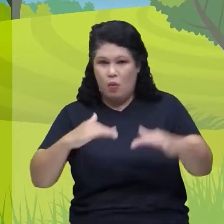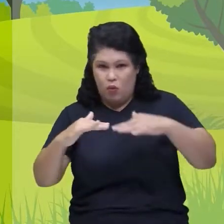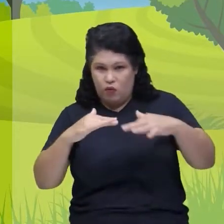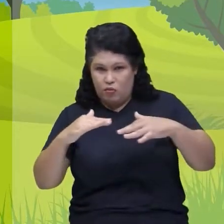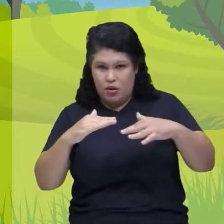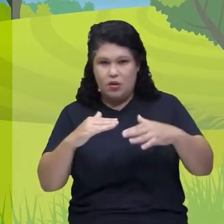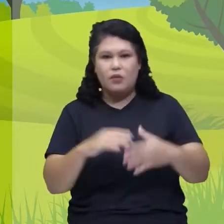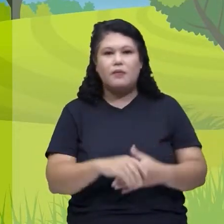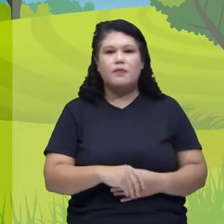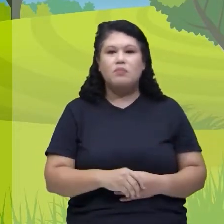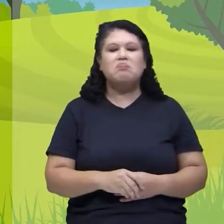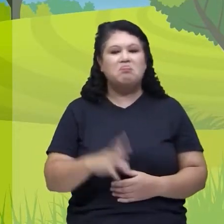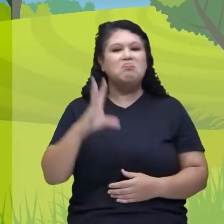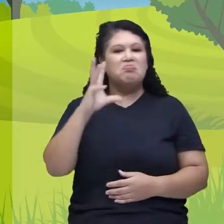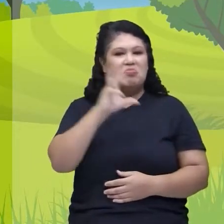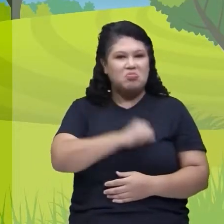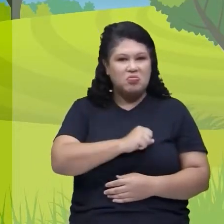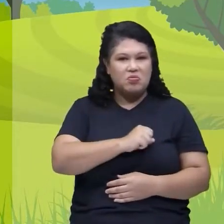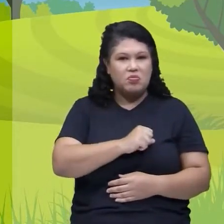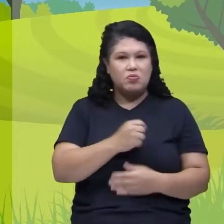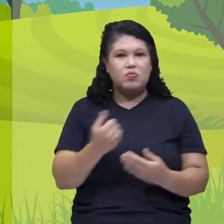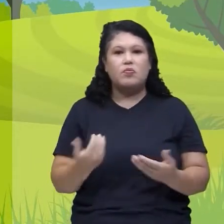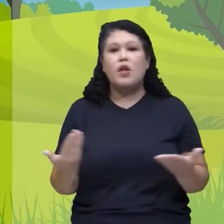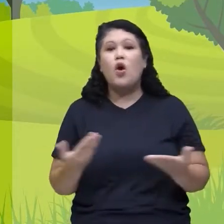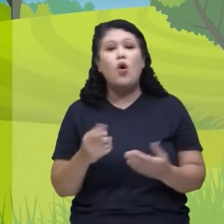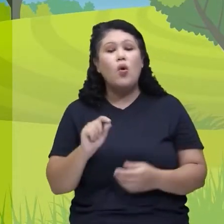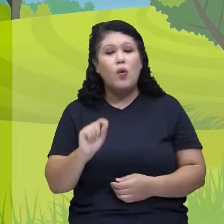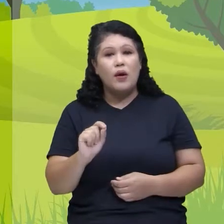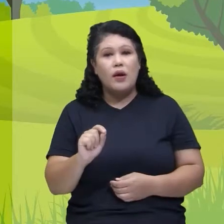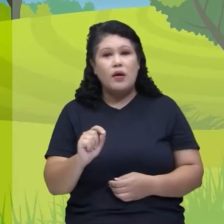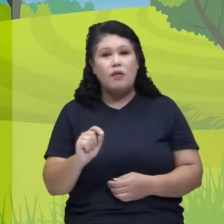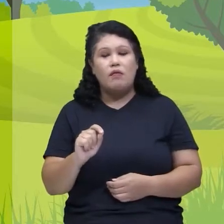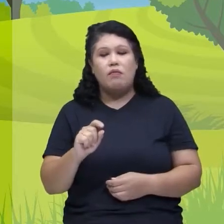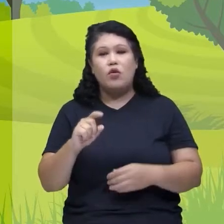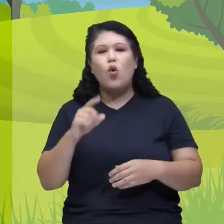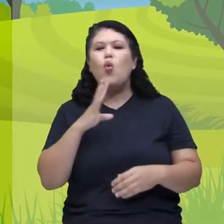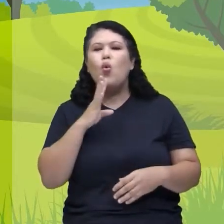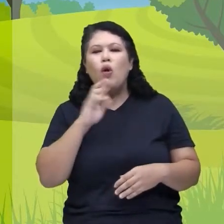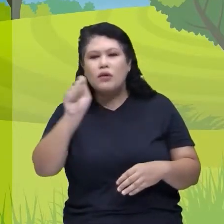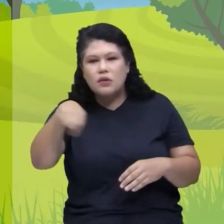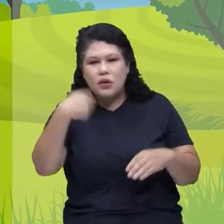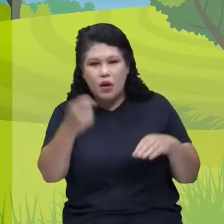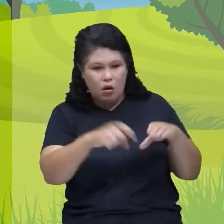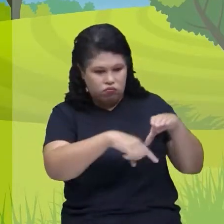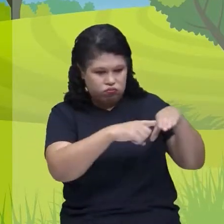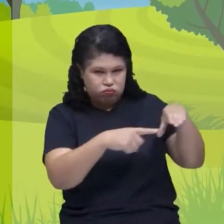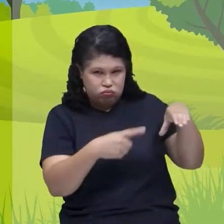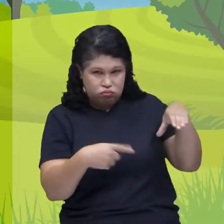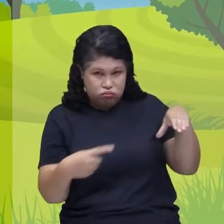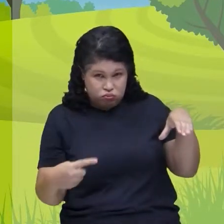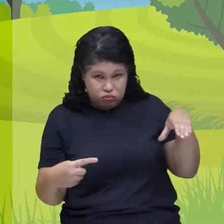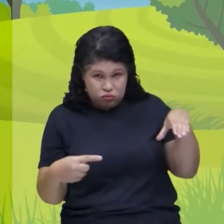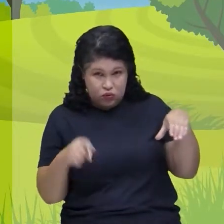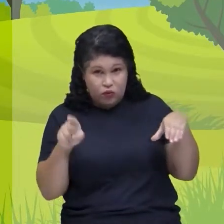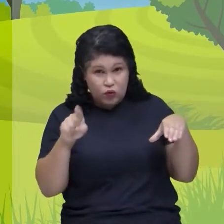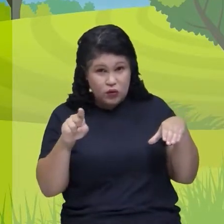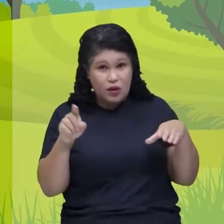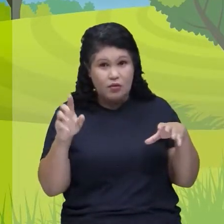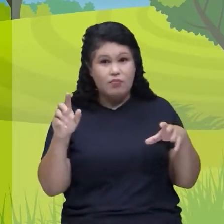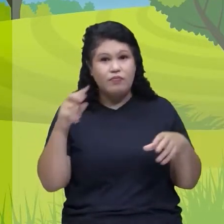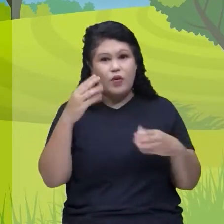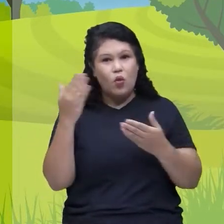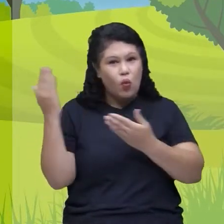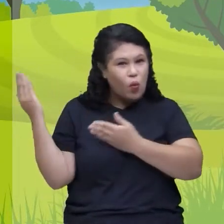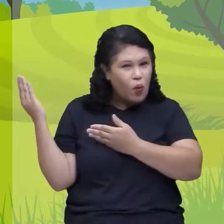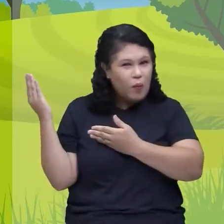Isso, gostei. Ah, quando eu falar tatu, você vai fazer isso aqui, ó. E vai se abaixar